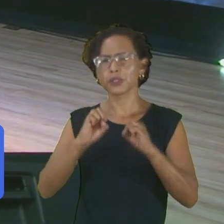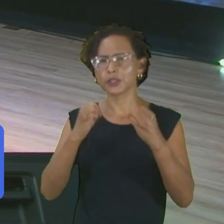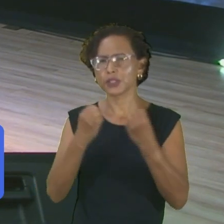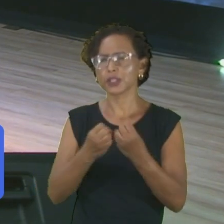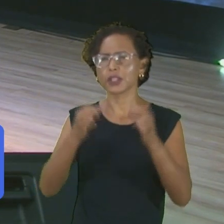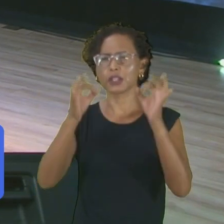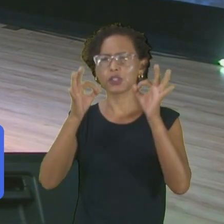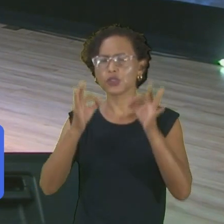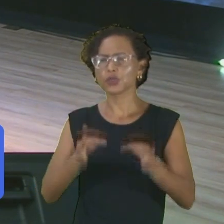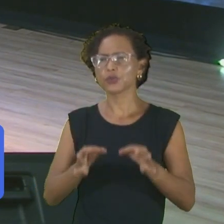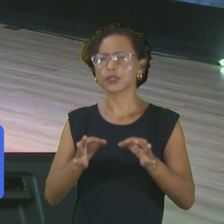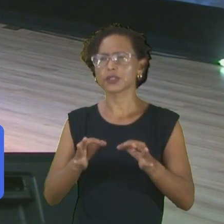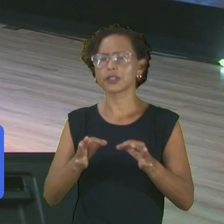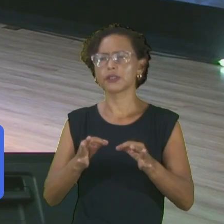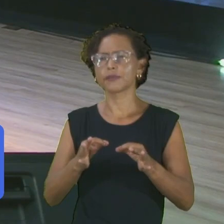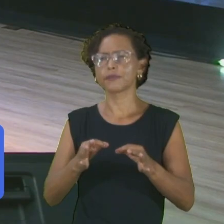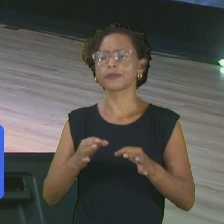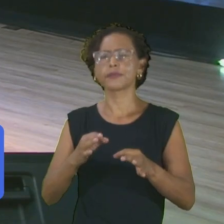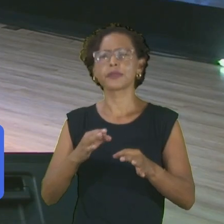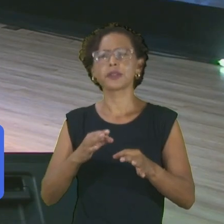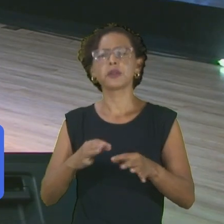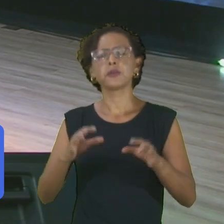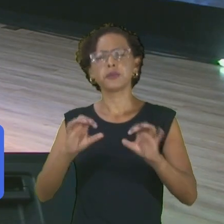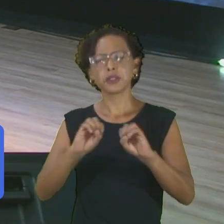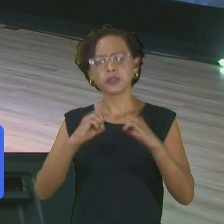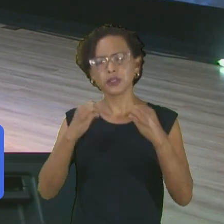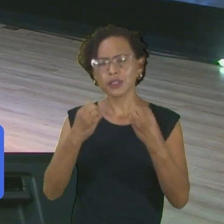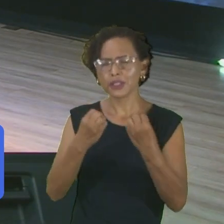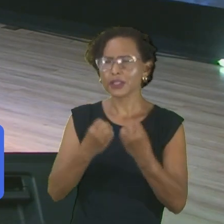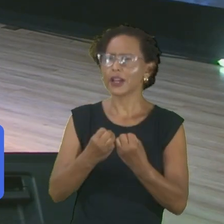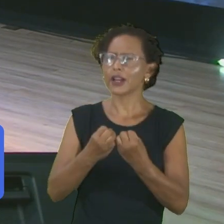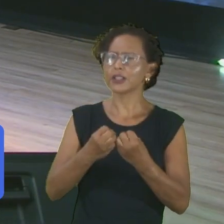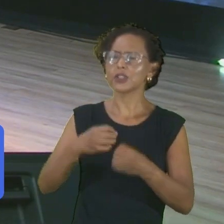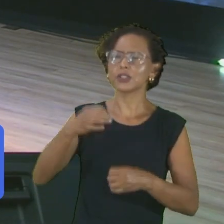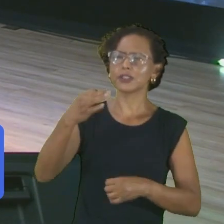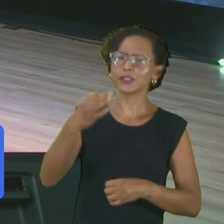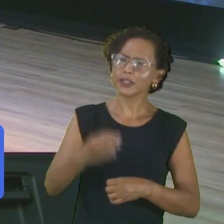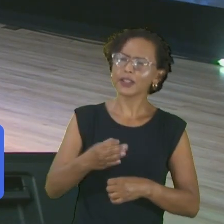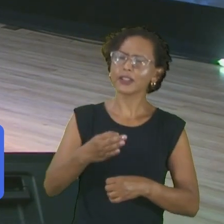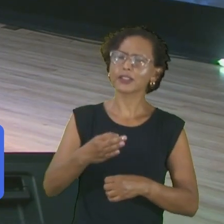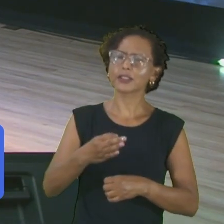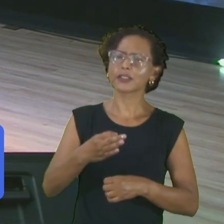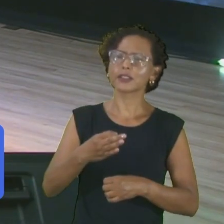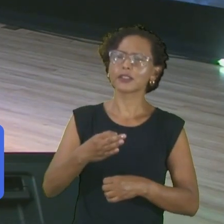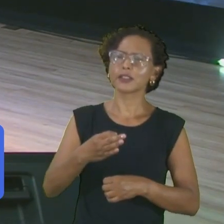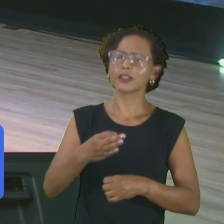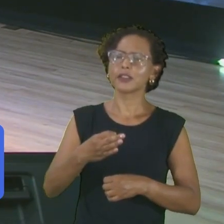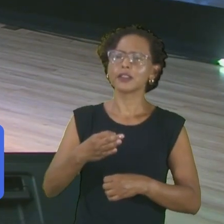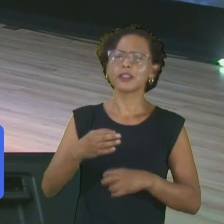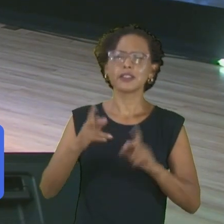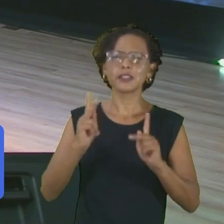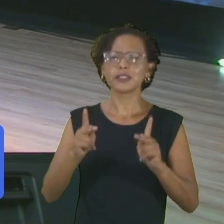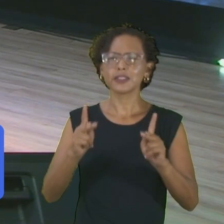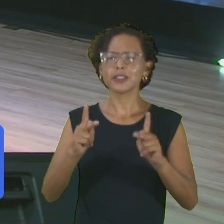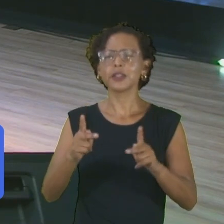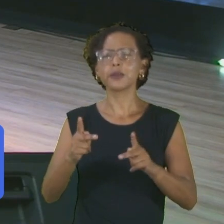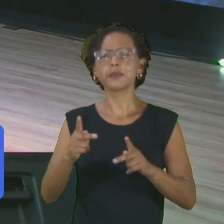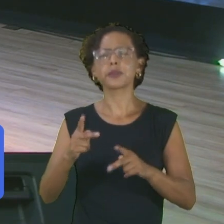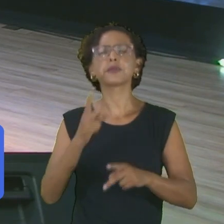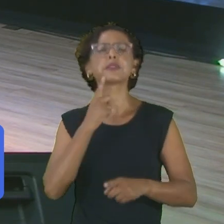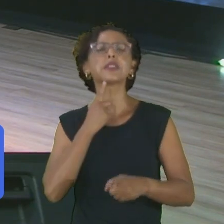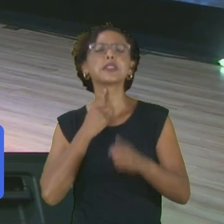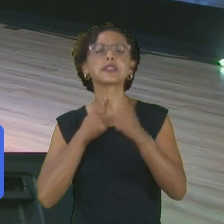sociedade que funcione. Esse sempre foi o ideal dos homens.